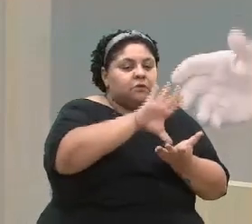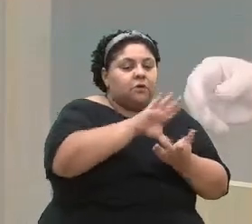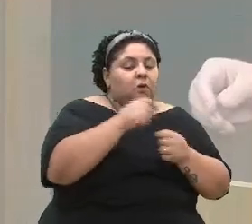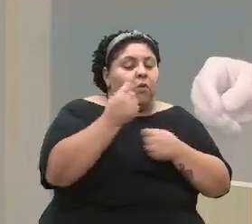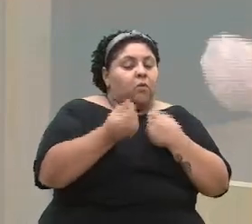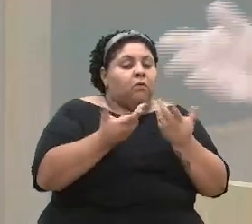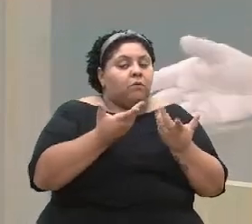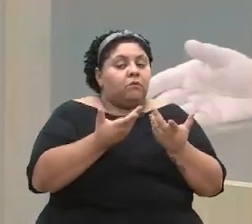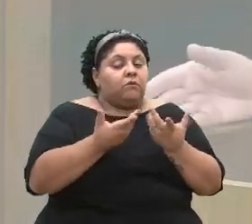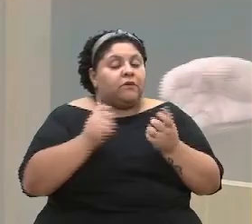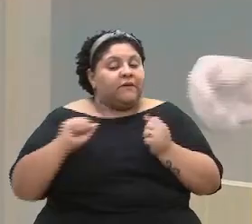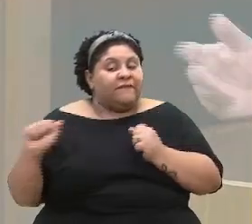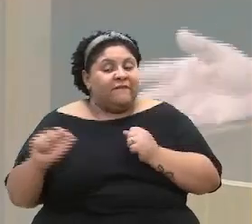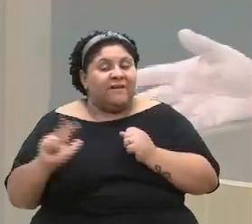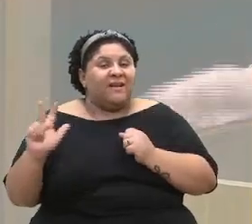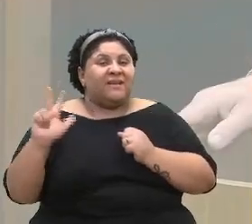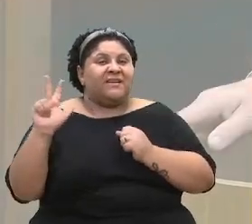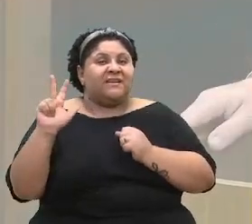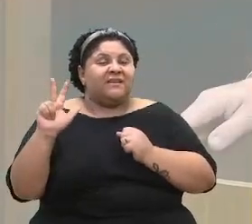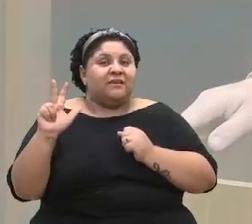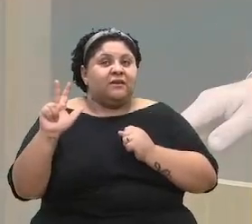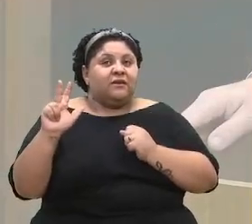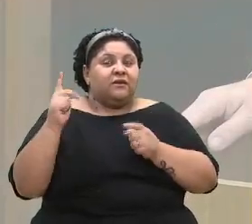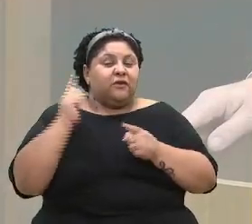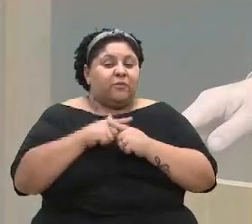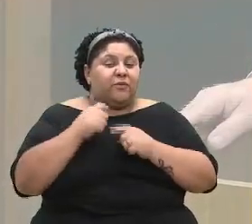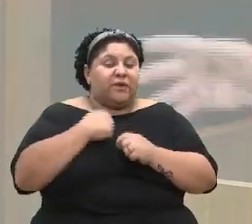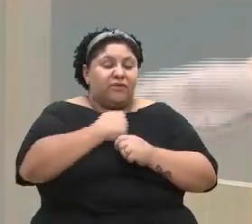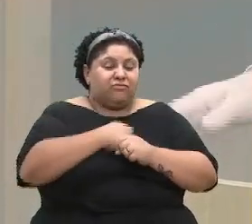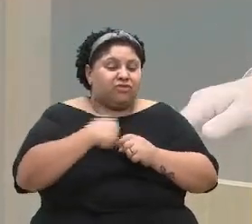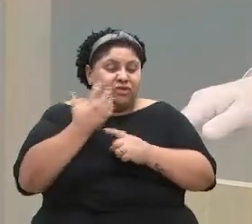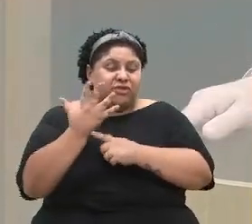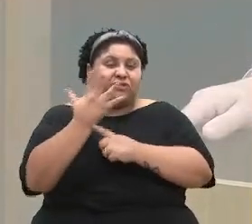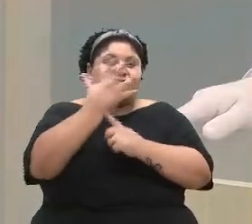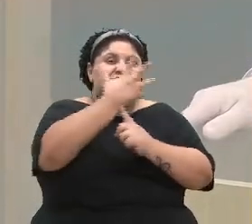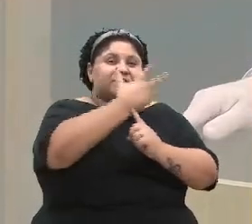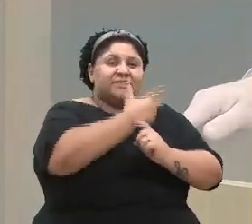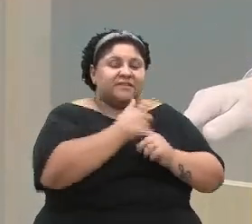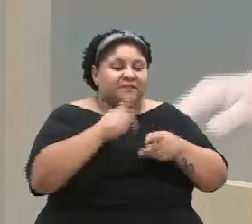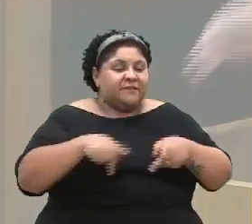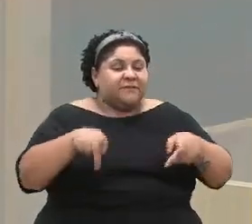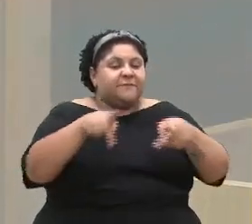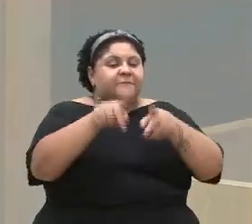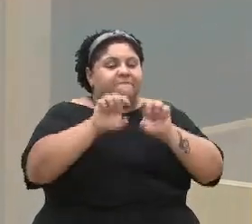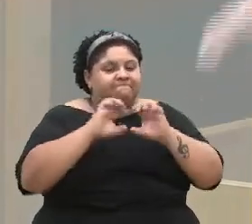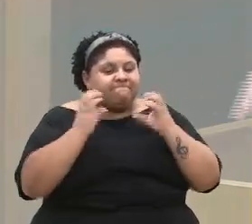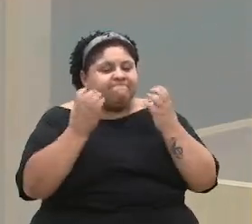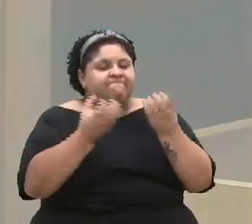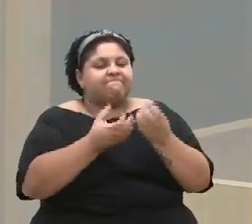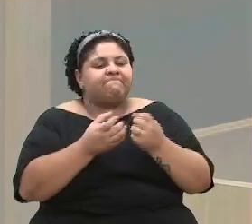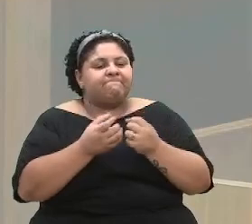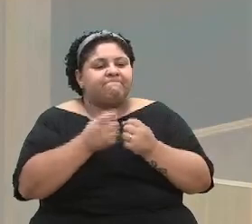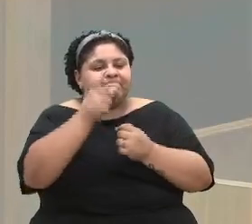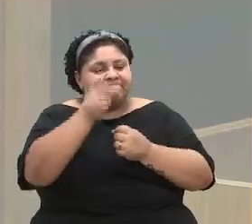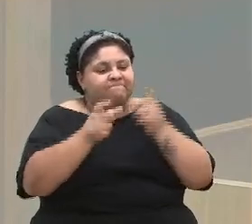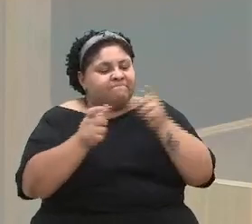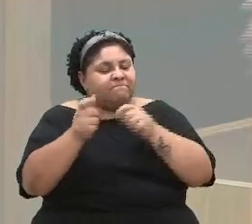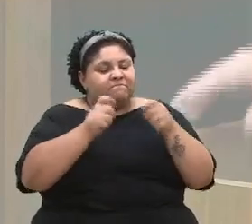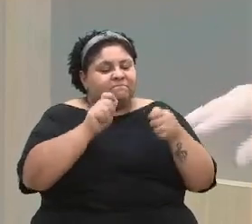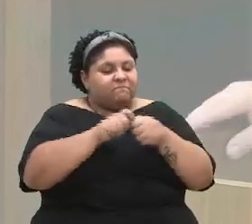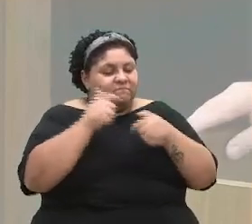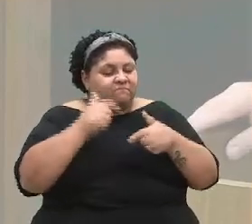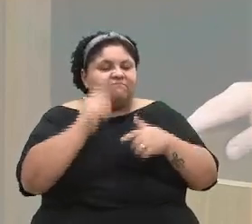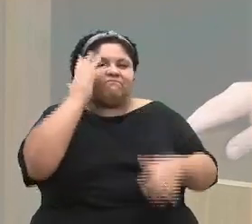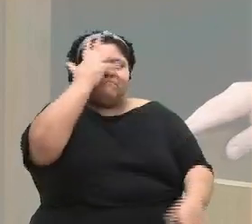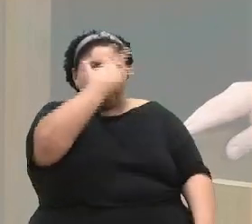capitaliza, valoriza, porque é uma expressão de arte também popular, comunitária, onde as pessoas podem fazer um trabalho